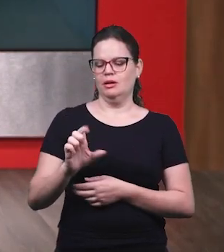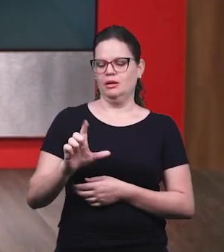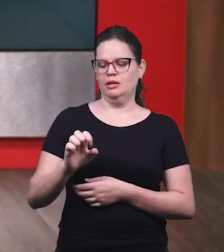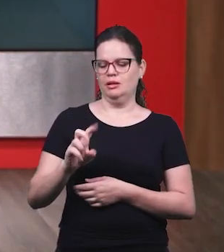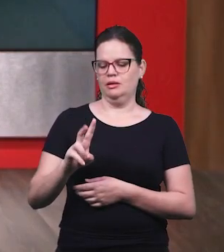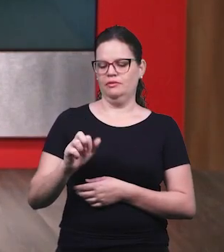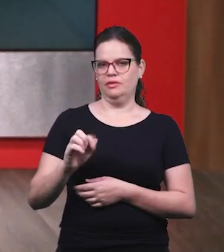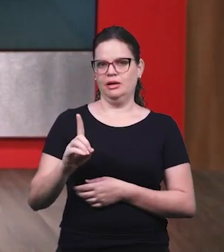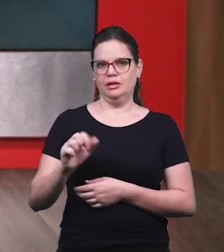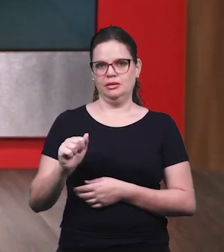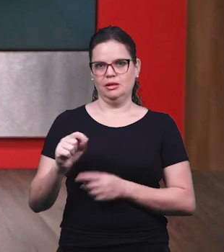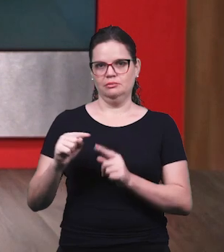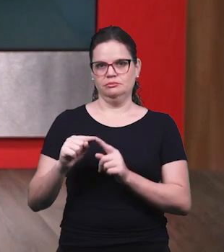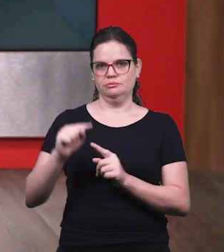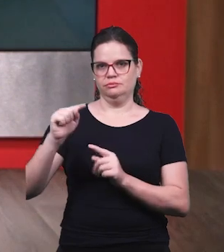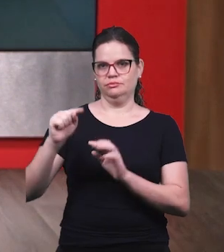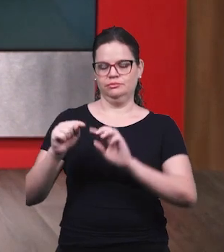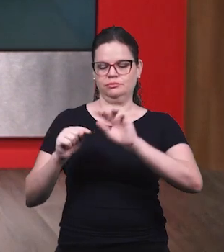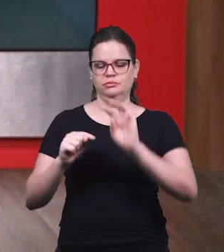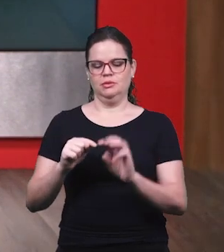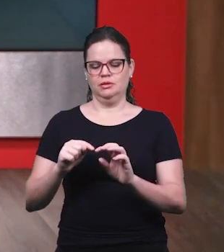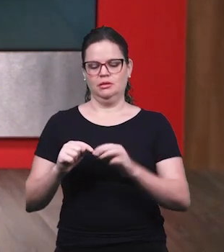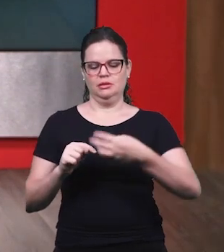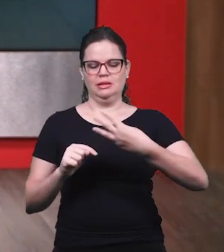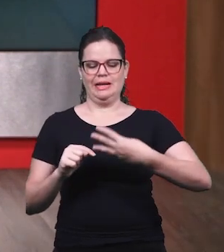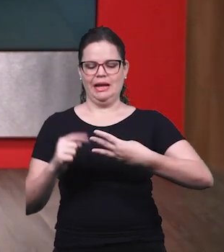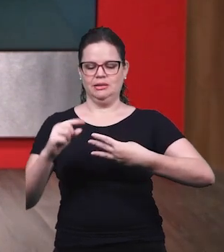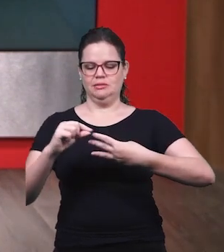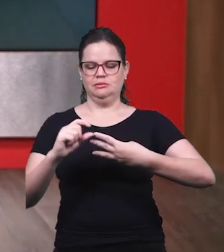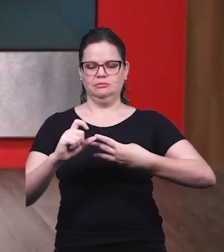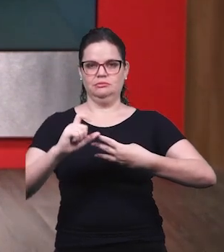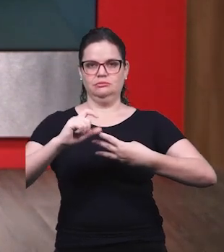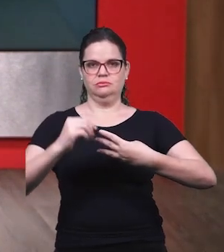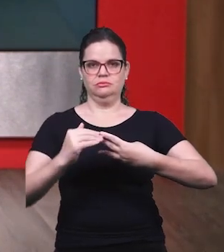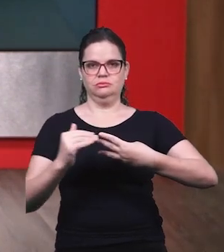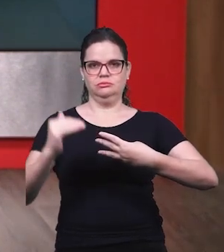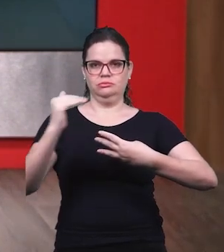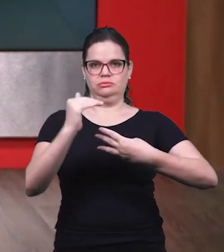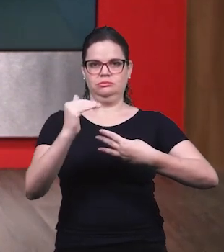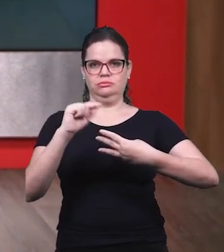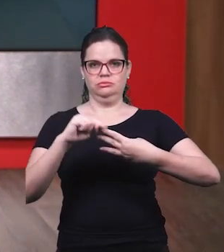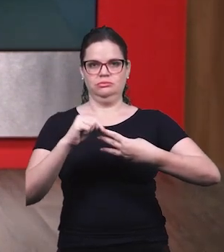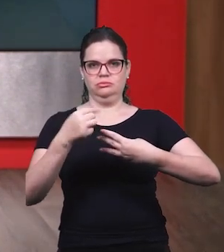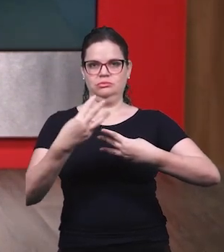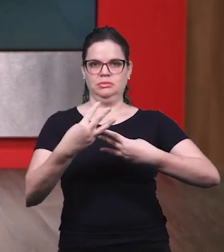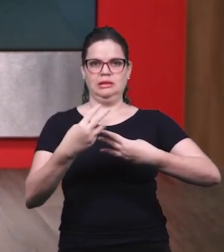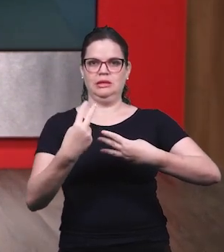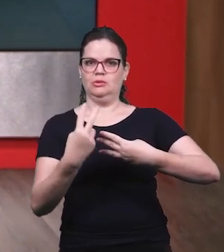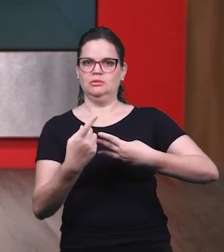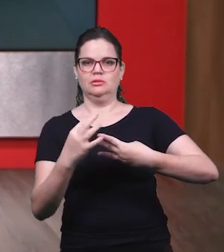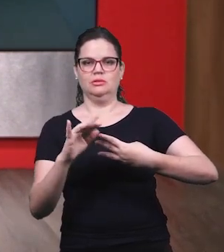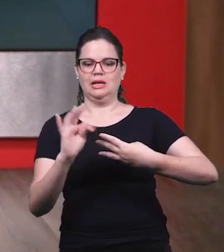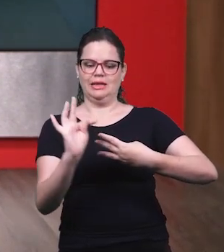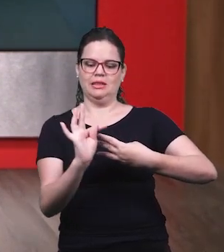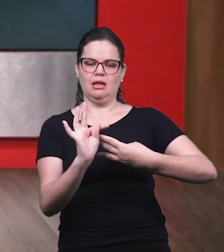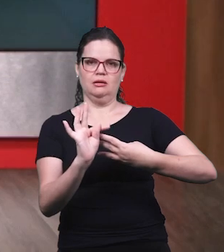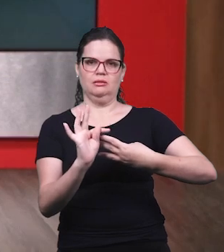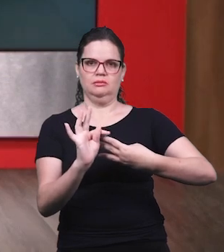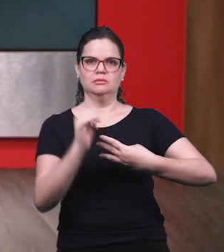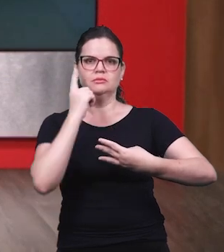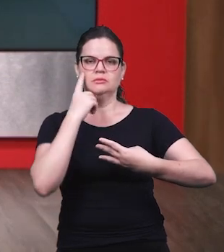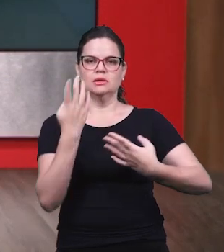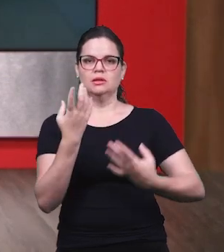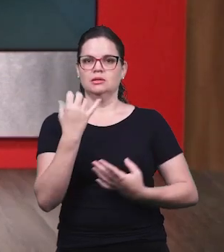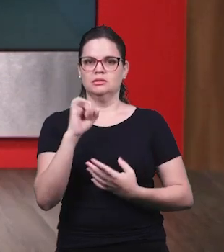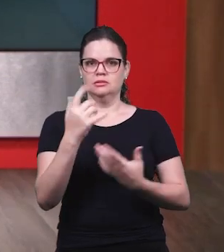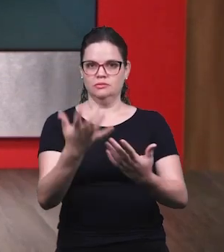o Excel, quando você colocar a fórmula e quiser elevar um valor à potência tal,